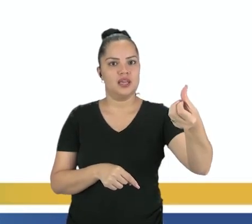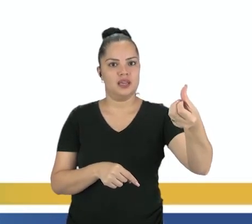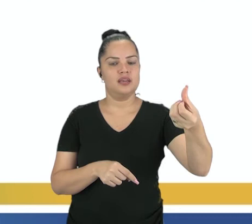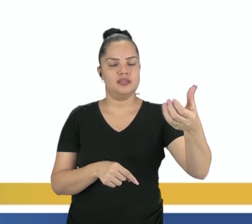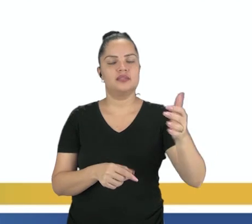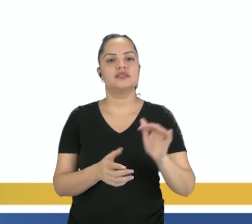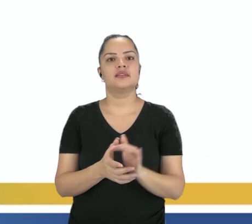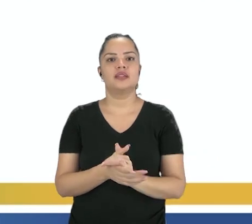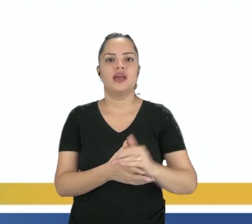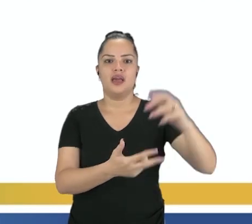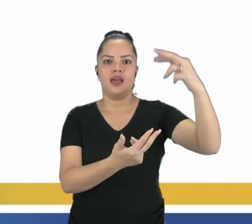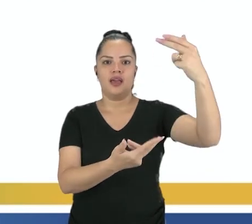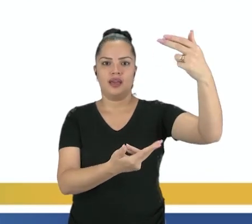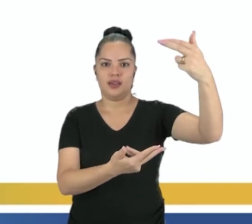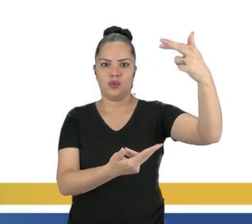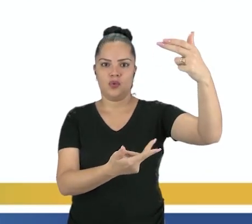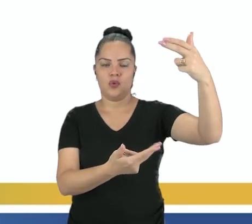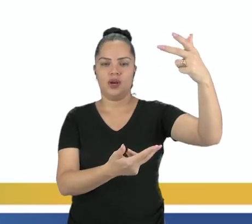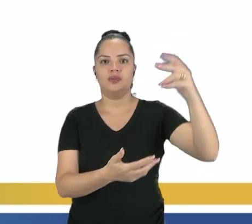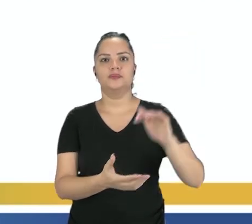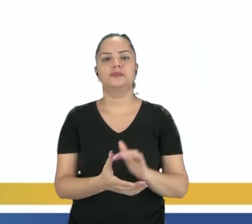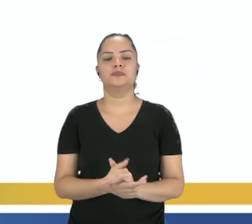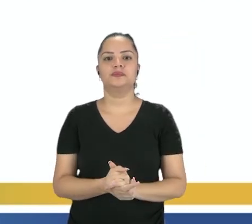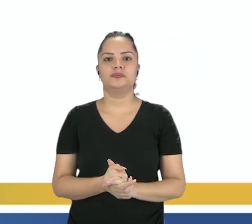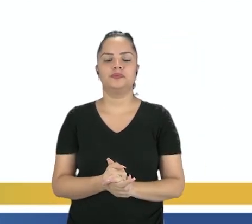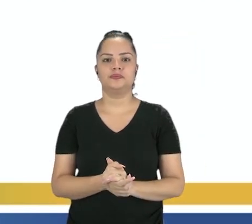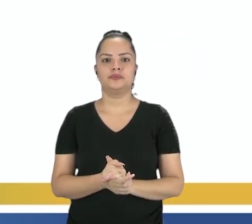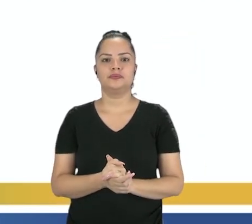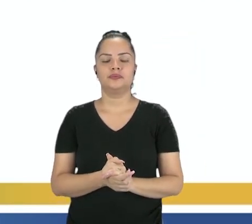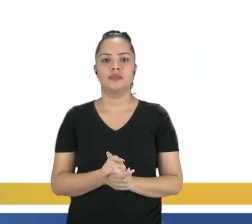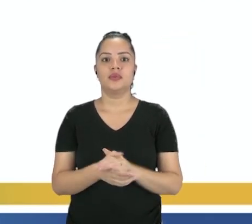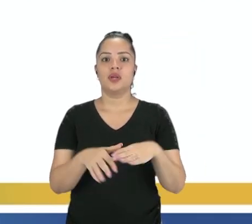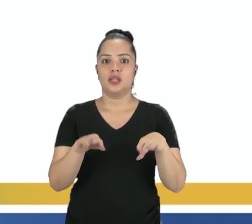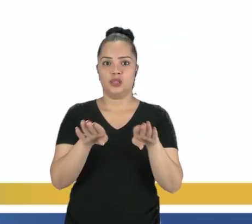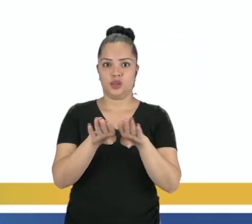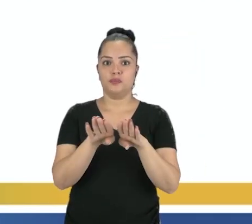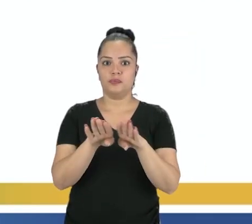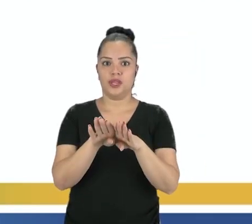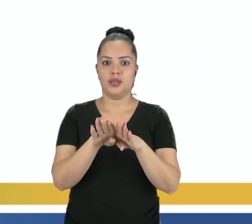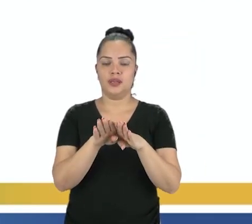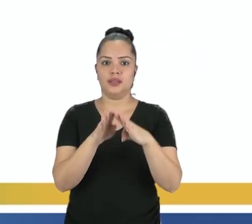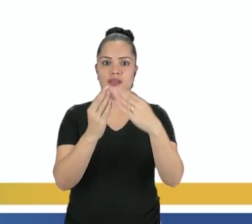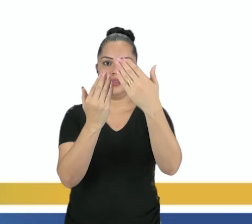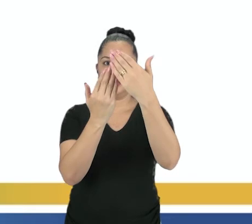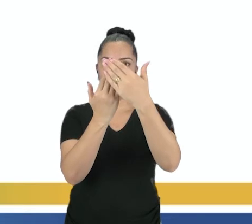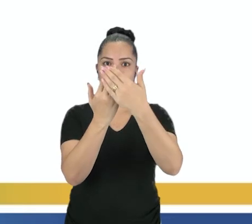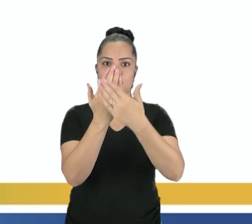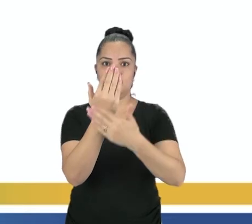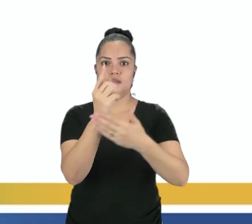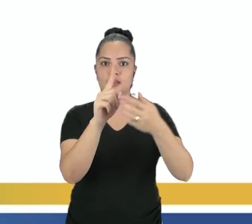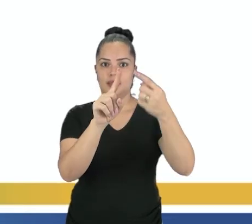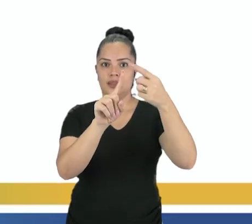base de baixo, certo? E observe aí também que as faces laterais,